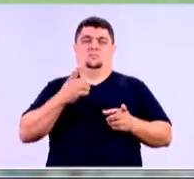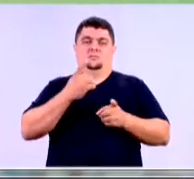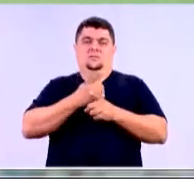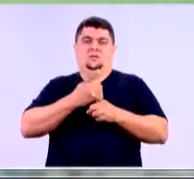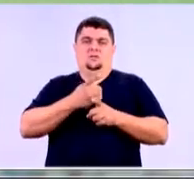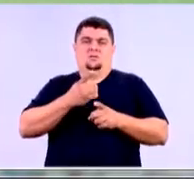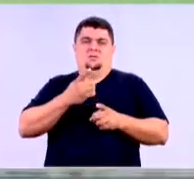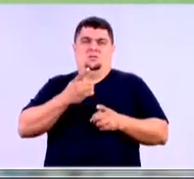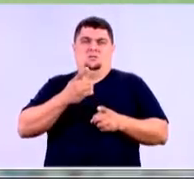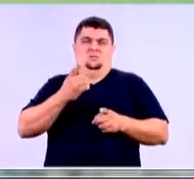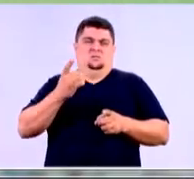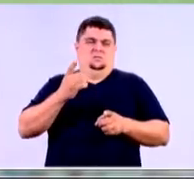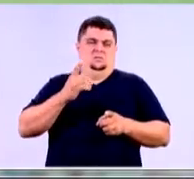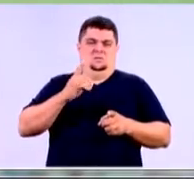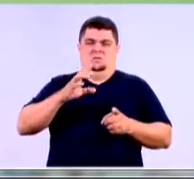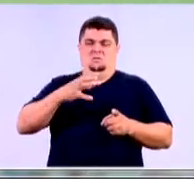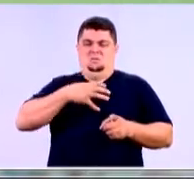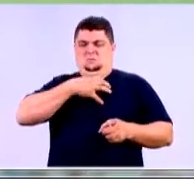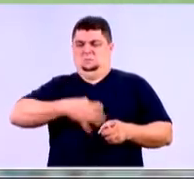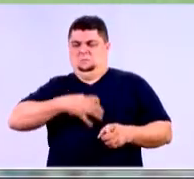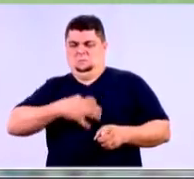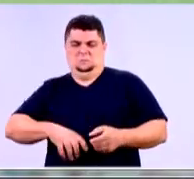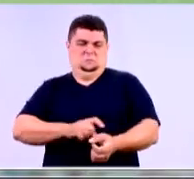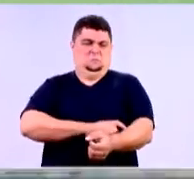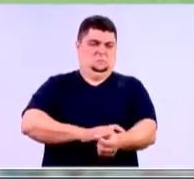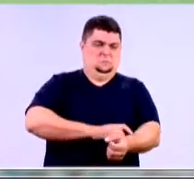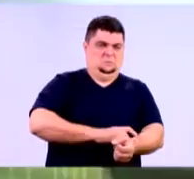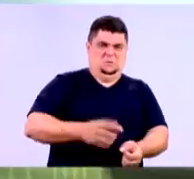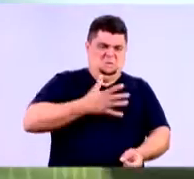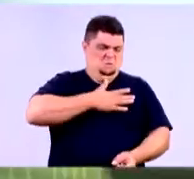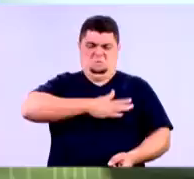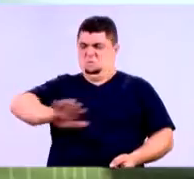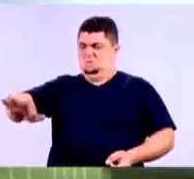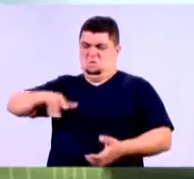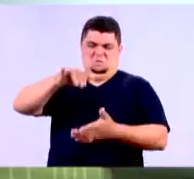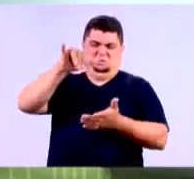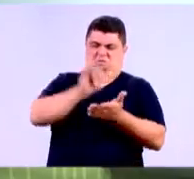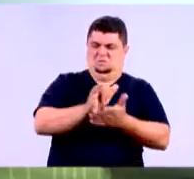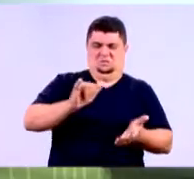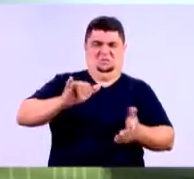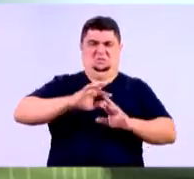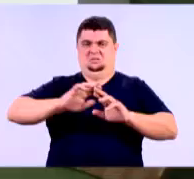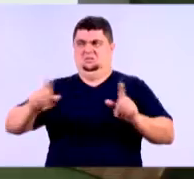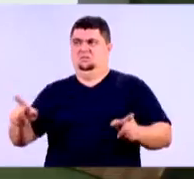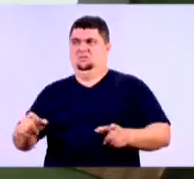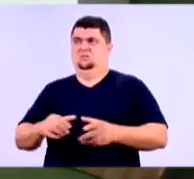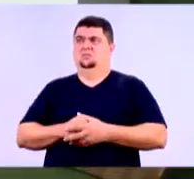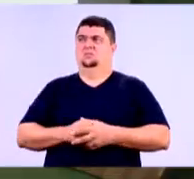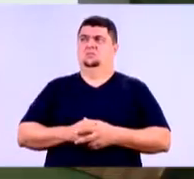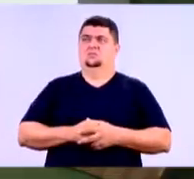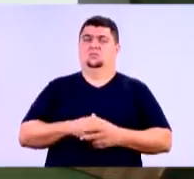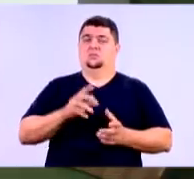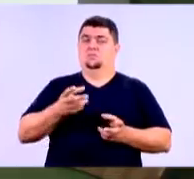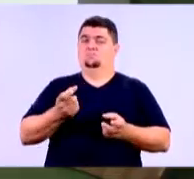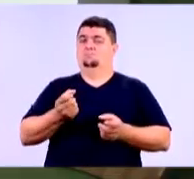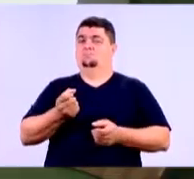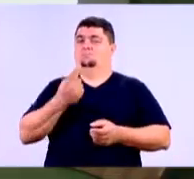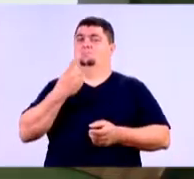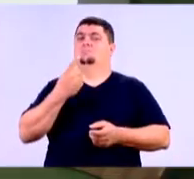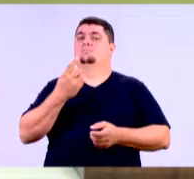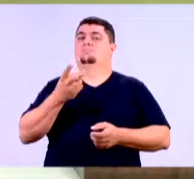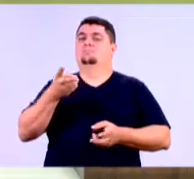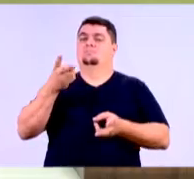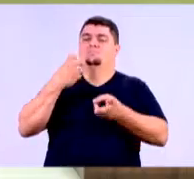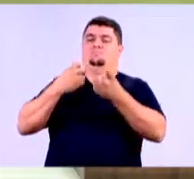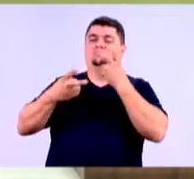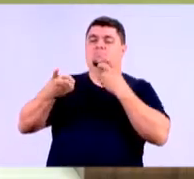arrogante, não gosta de fazer ficha cadastral, fala, Deus me livre, eu fazendo ficha cadastral. Aí você já consegue ver um pouquinho da personalidade da